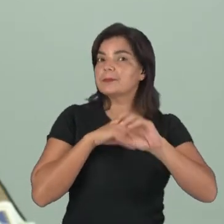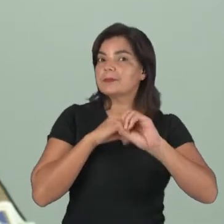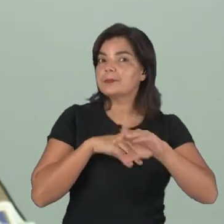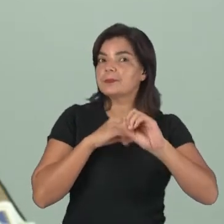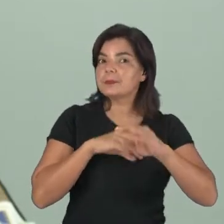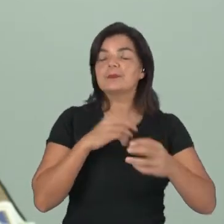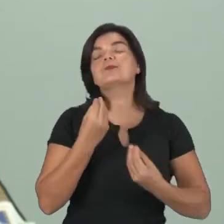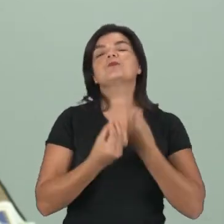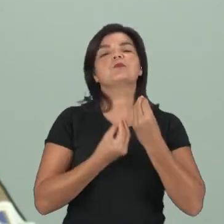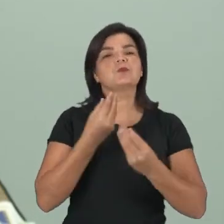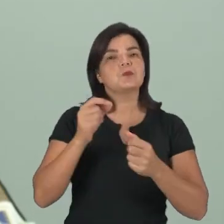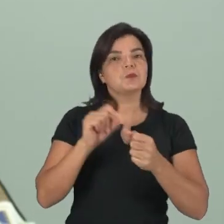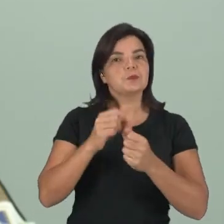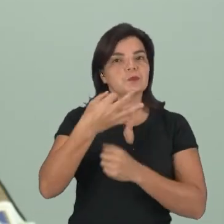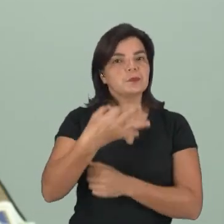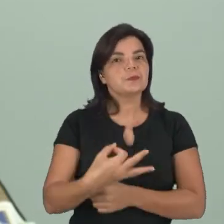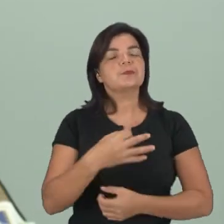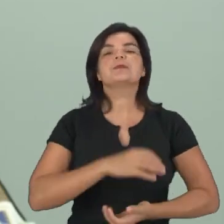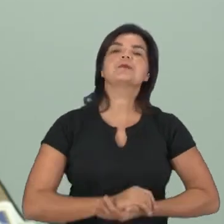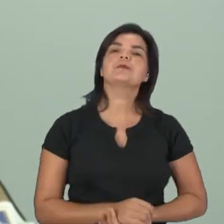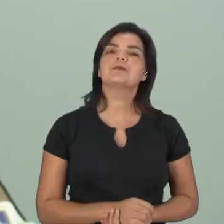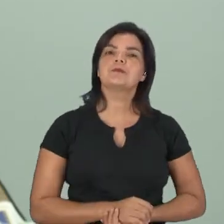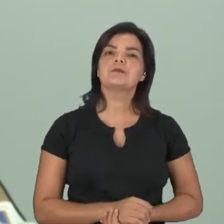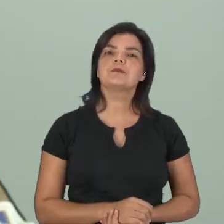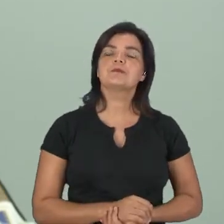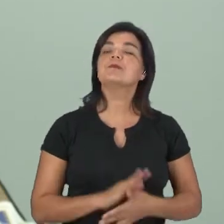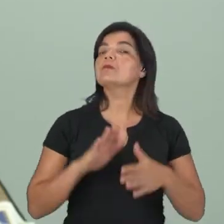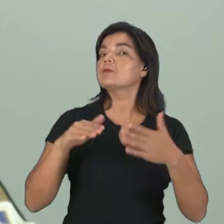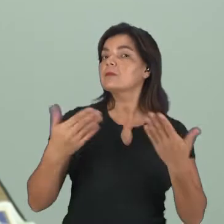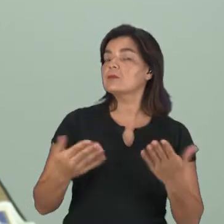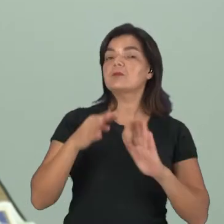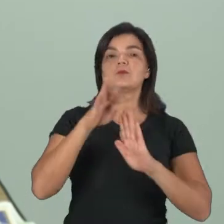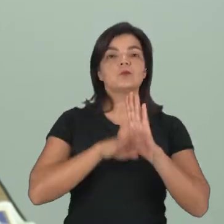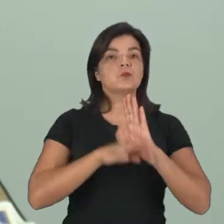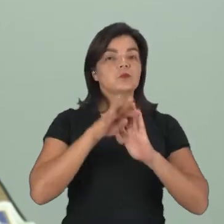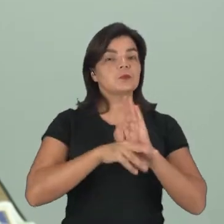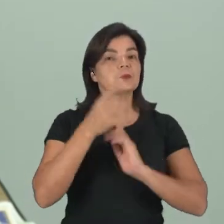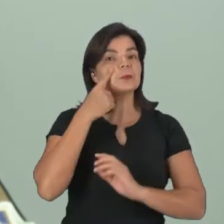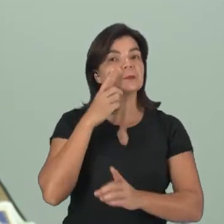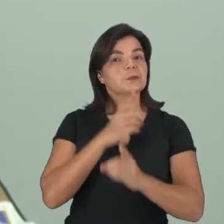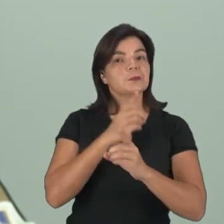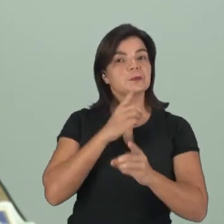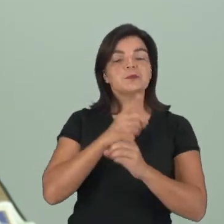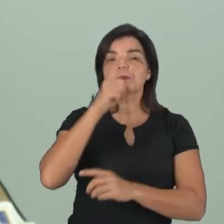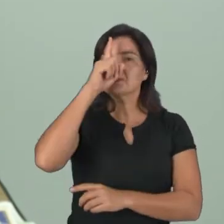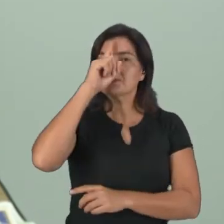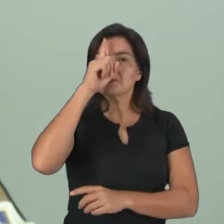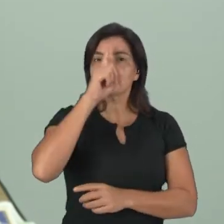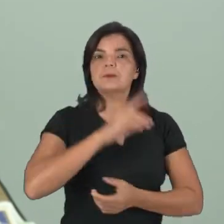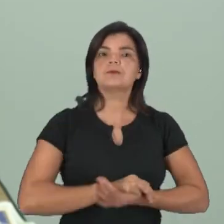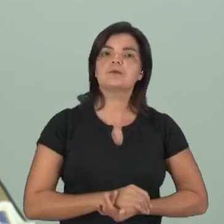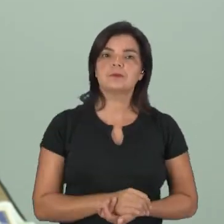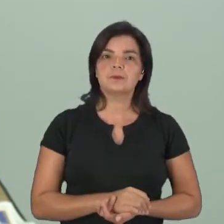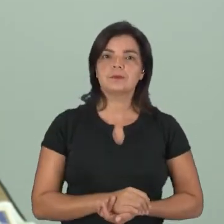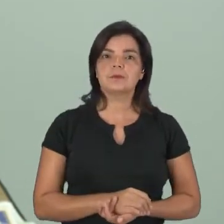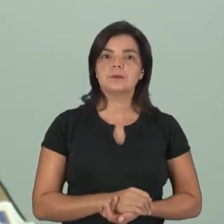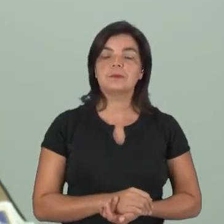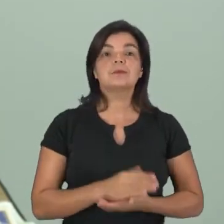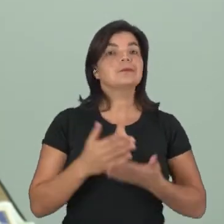ensinando como fazer certo quais outros textos então nós encontramos no nosso dia-a-dia